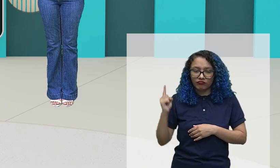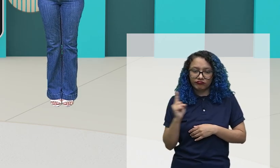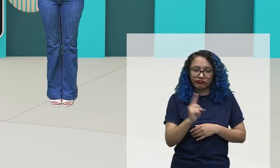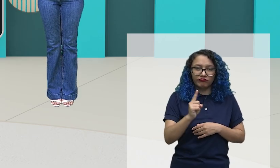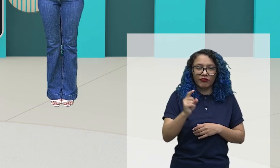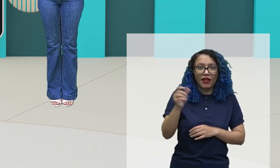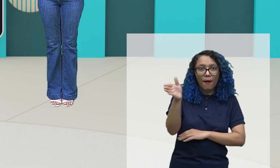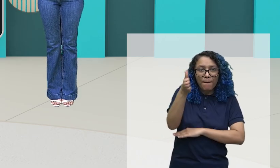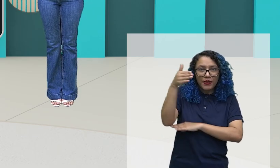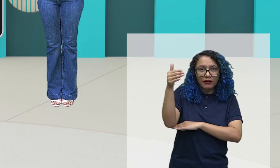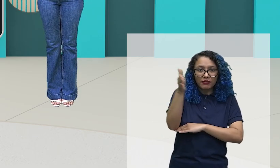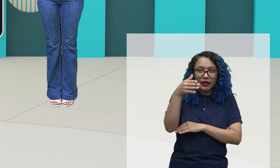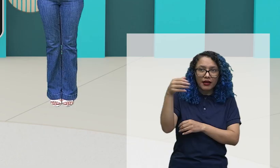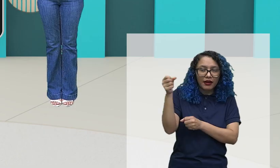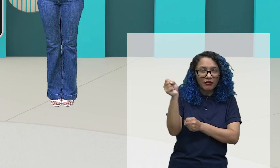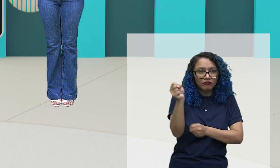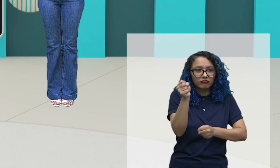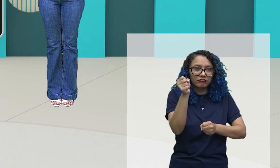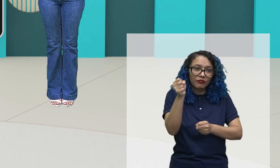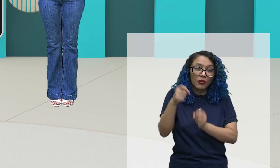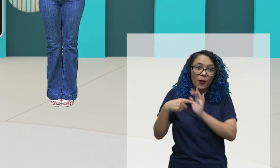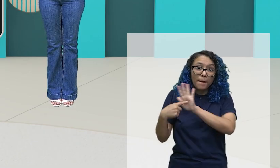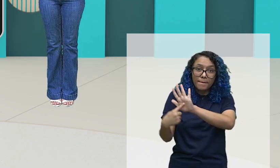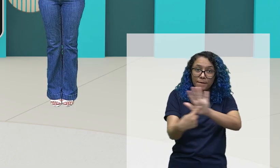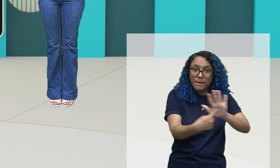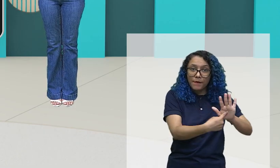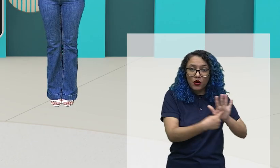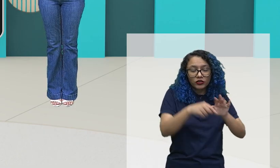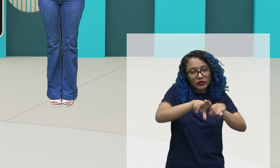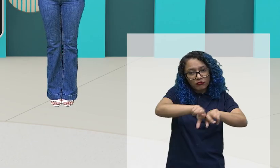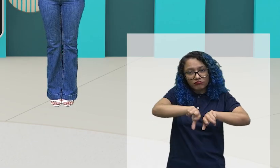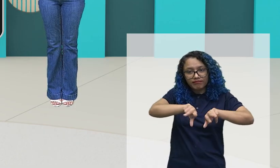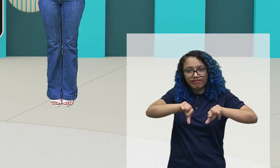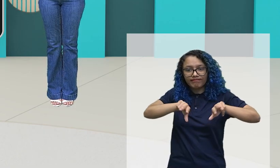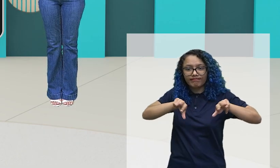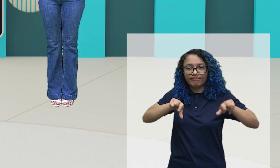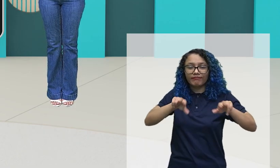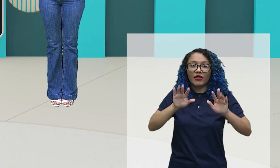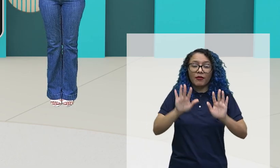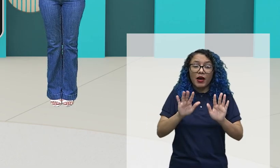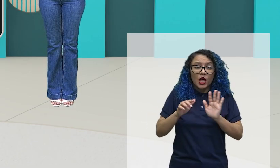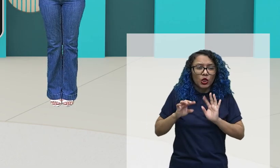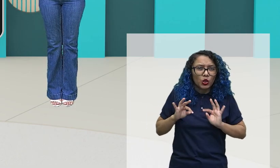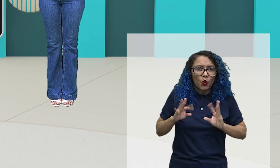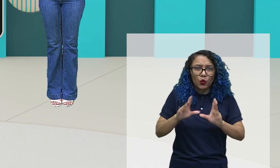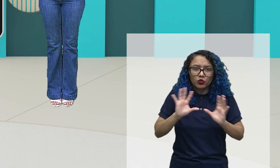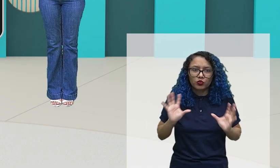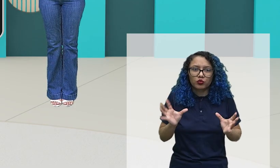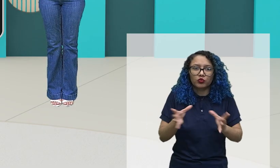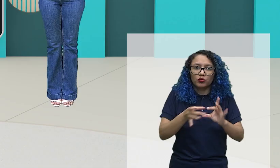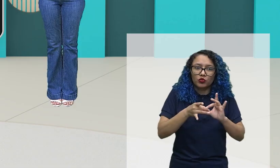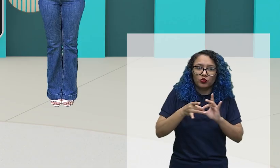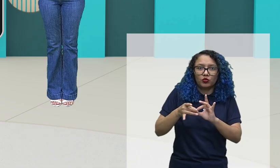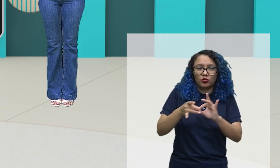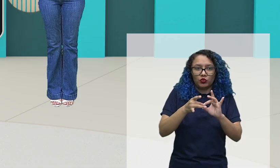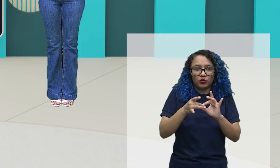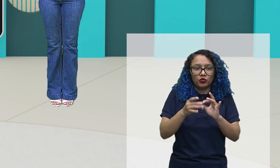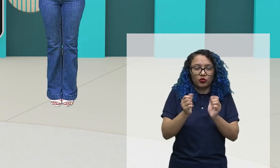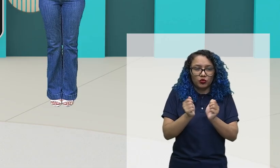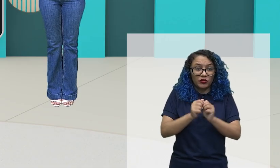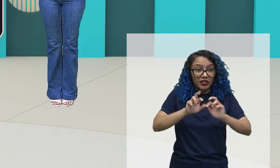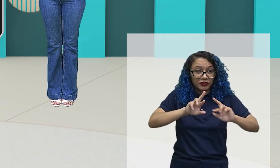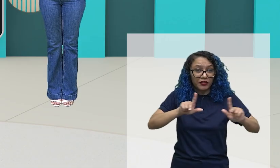e traz ali a bandeira, é mostrando essa diversidade, mas que todos estão